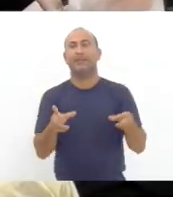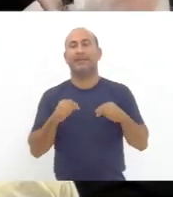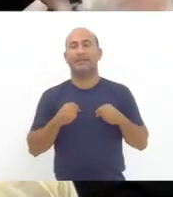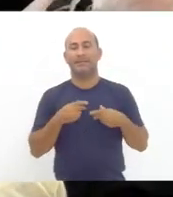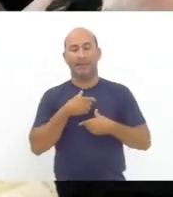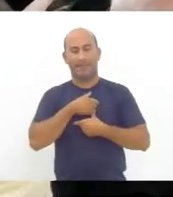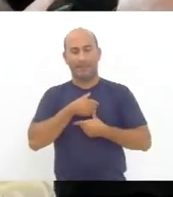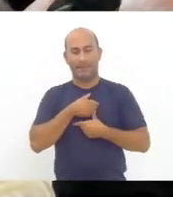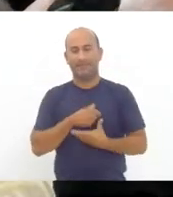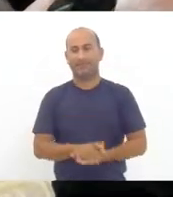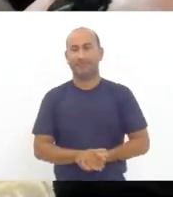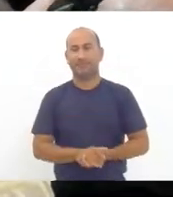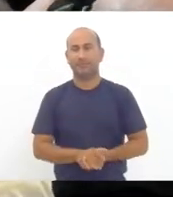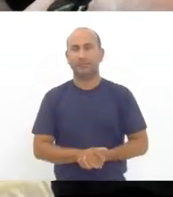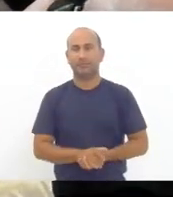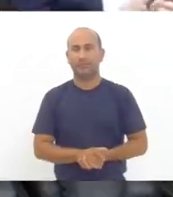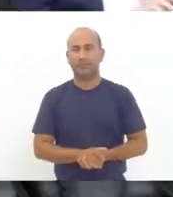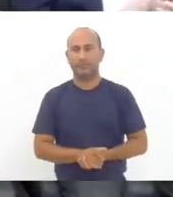medalha